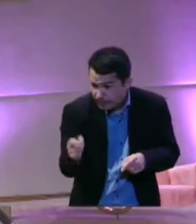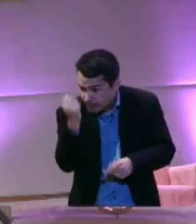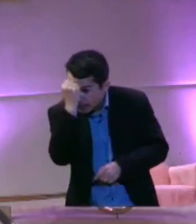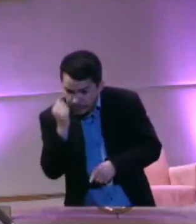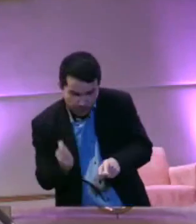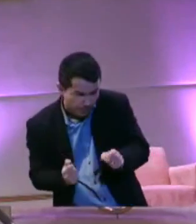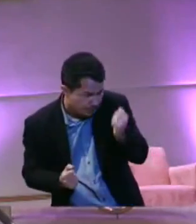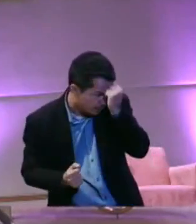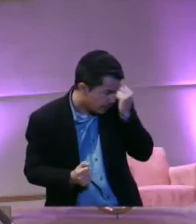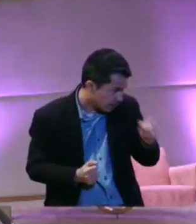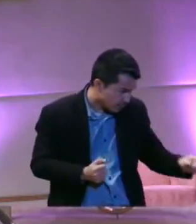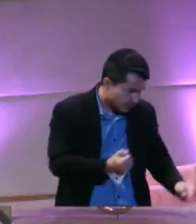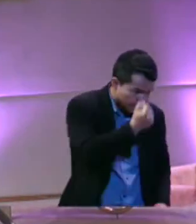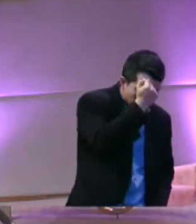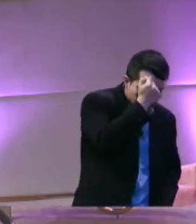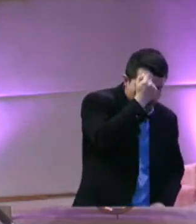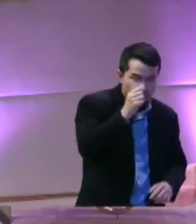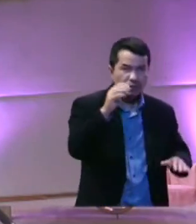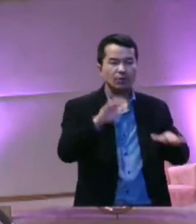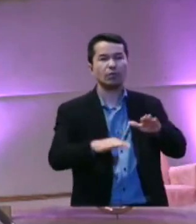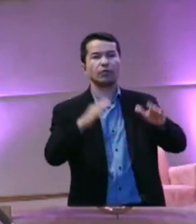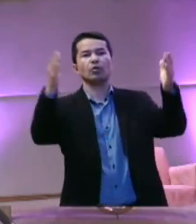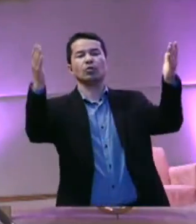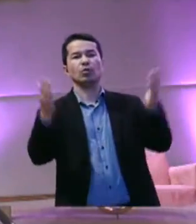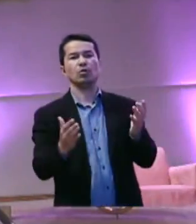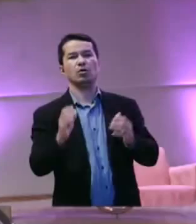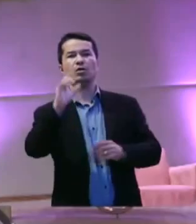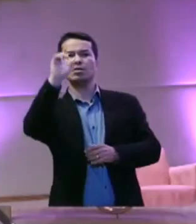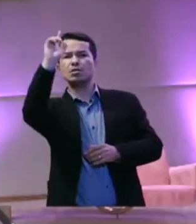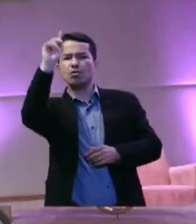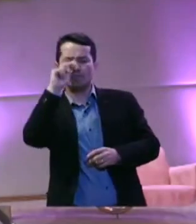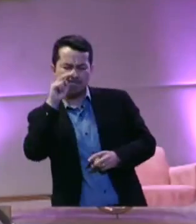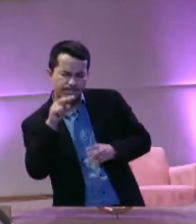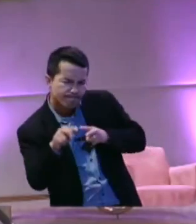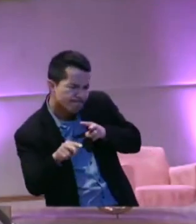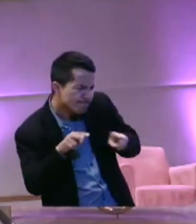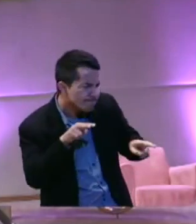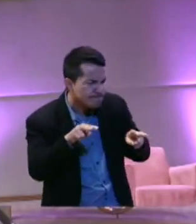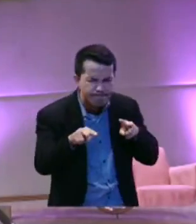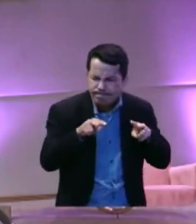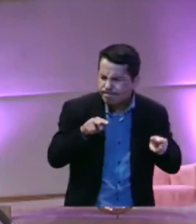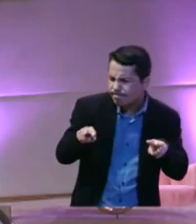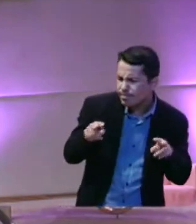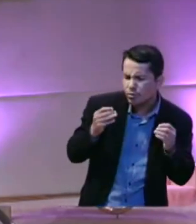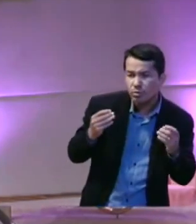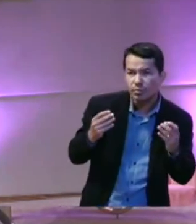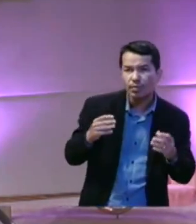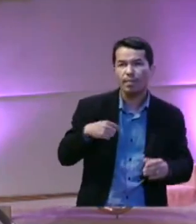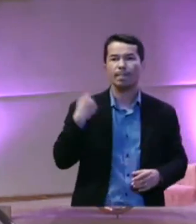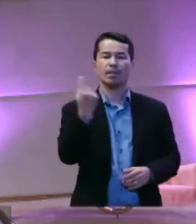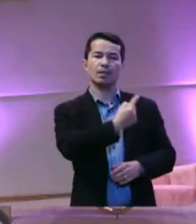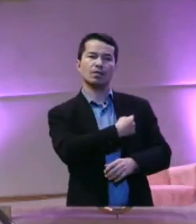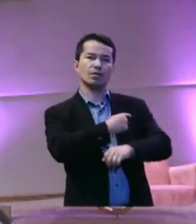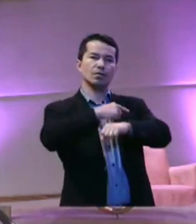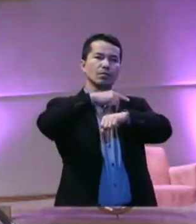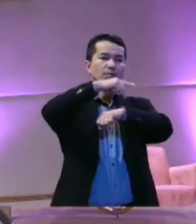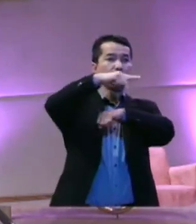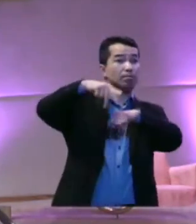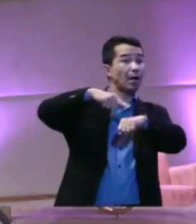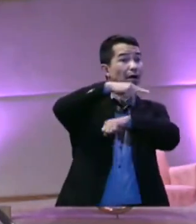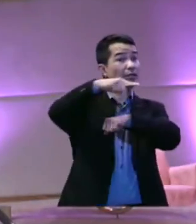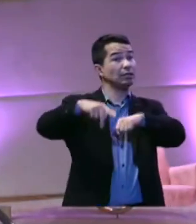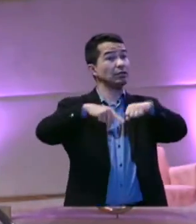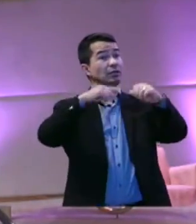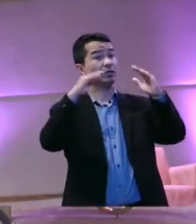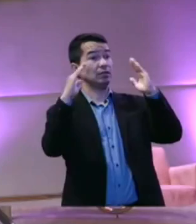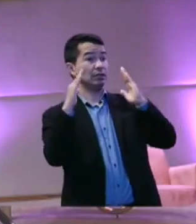pode estar chorando sobre a nossa cidade, chorando sobre esse país, chorando sobre a nossa casa, sobre a nossa